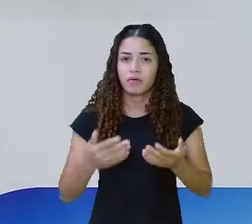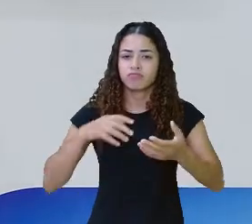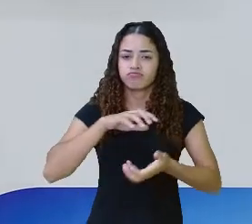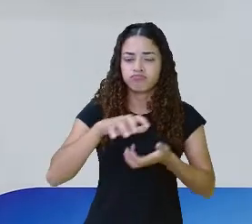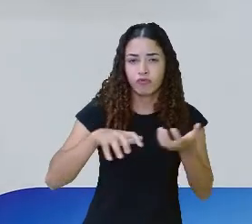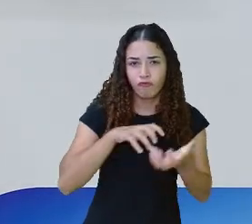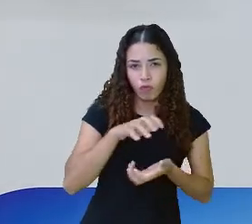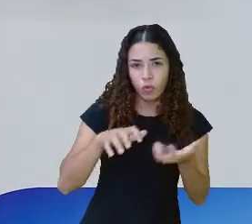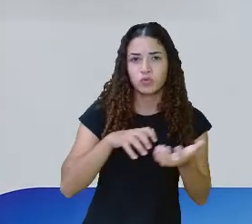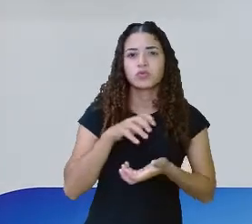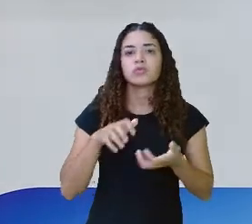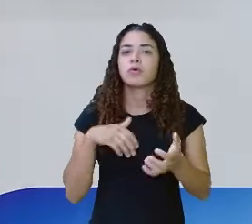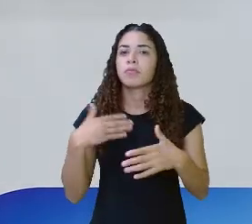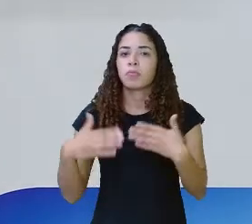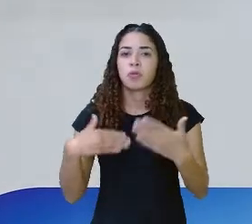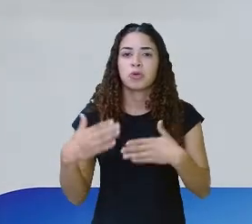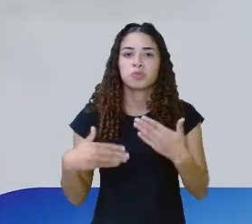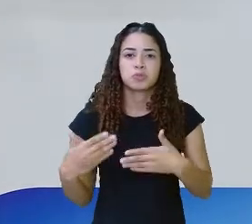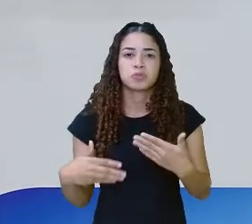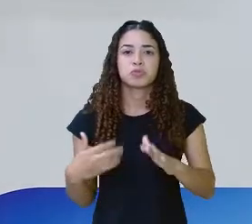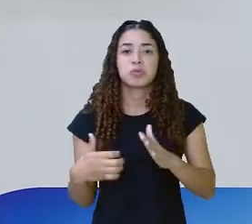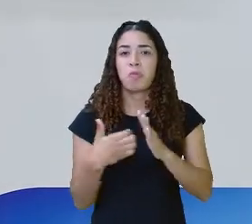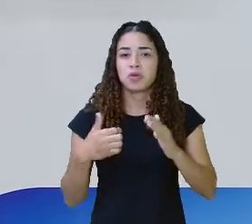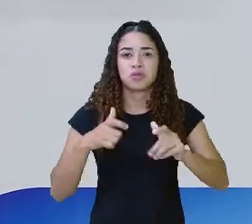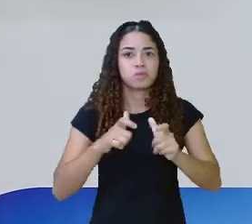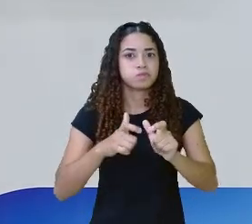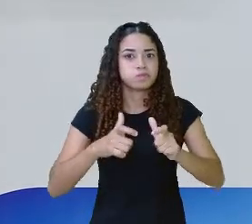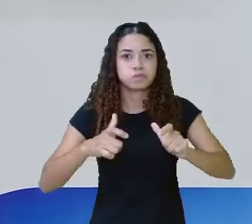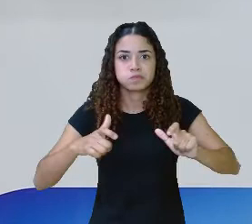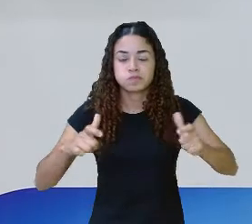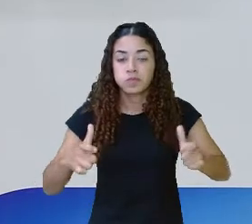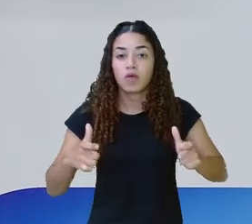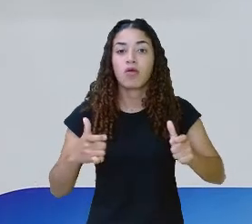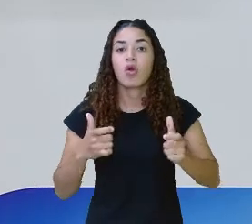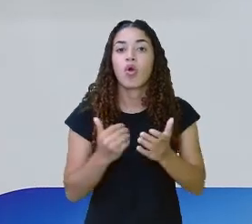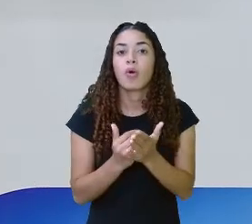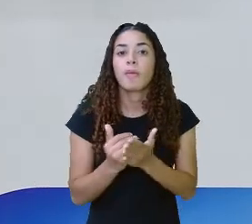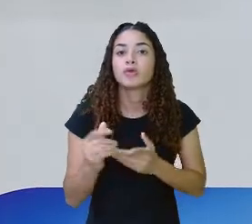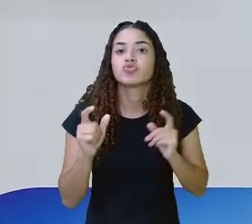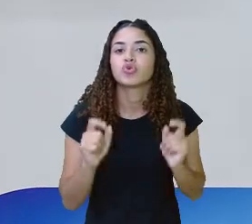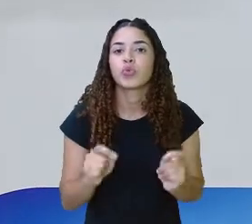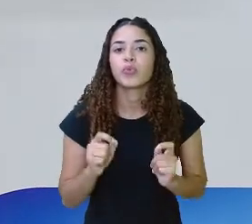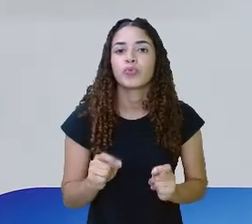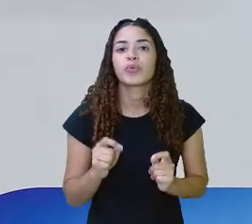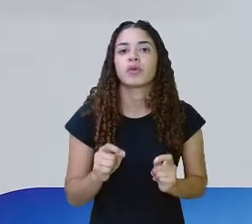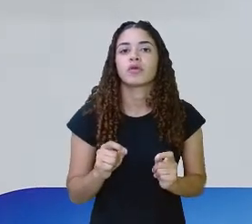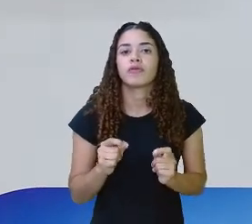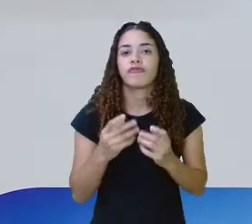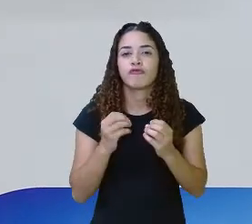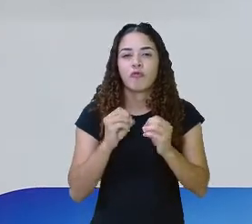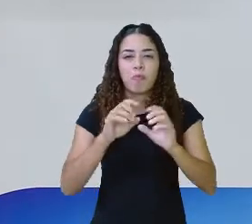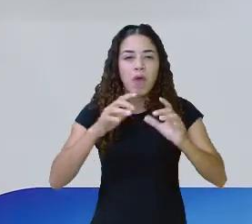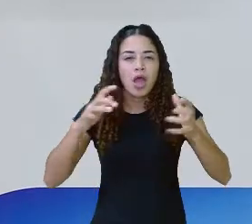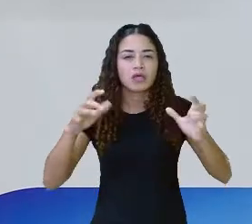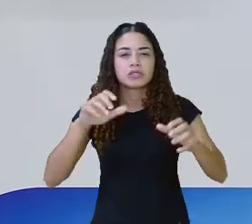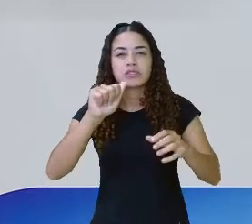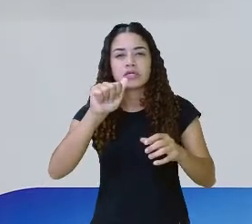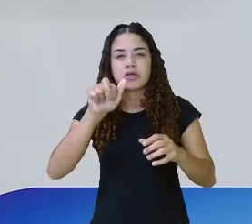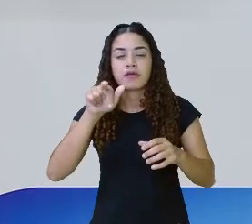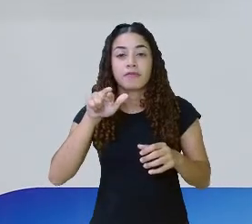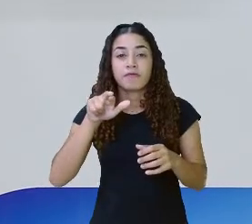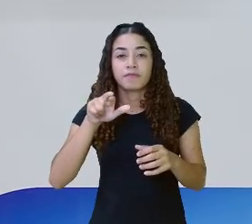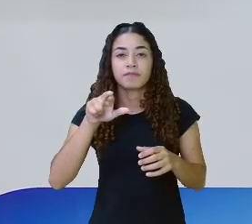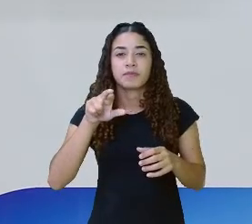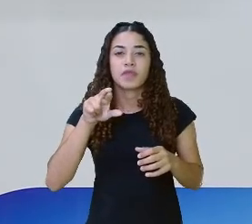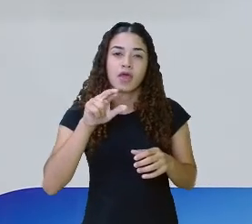Revolução Industrial, as indústrias foram crescendo e aí começaram a soltar o quê? Aquela fumaça preta que a gente bem conhece